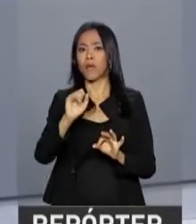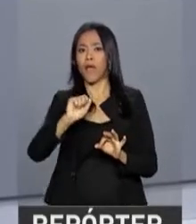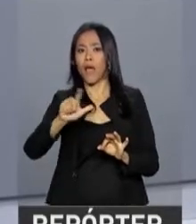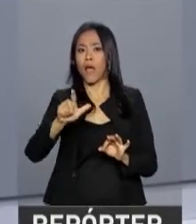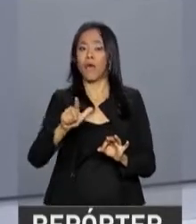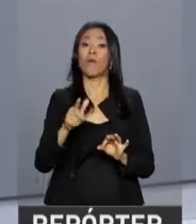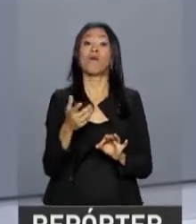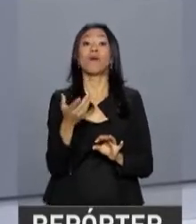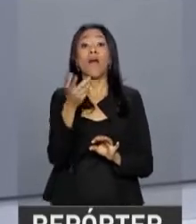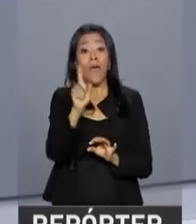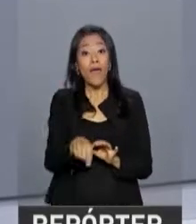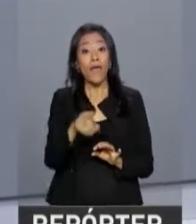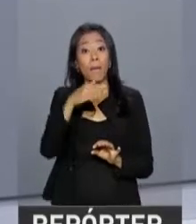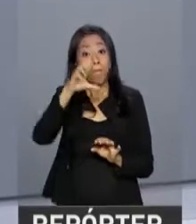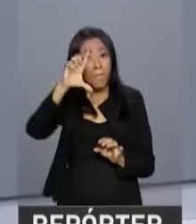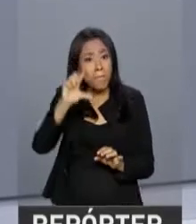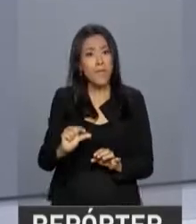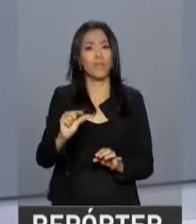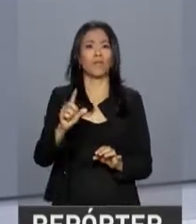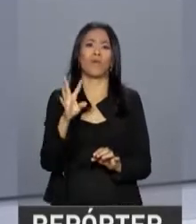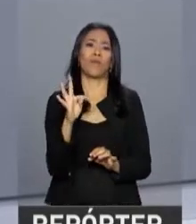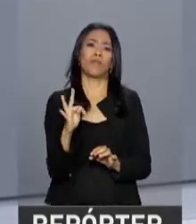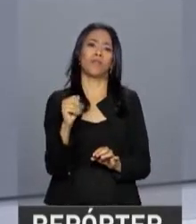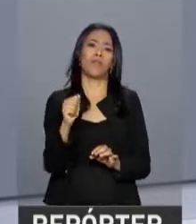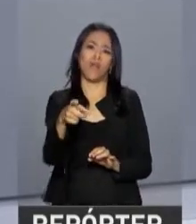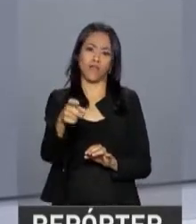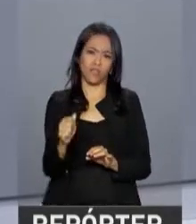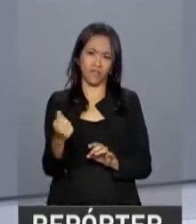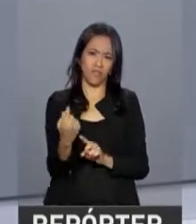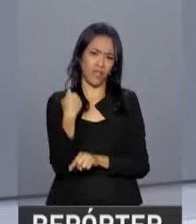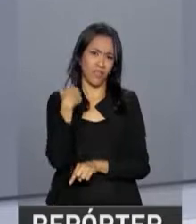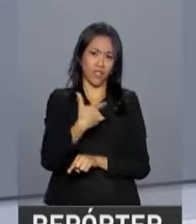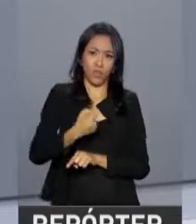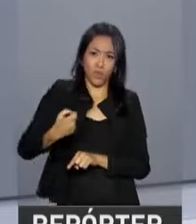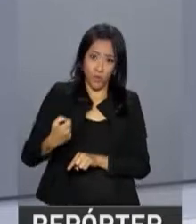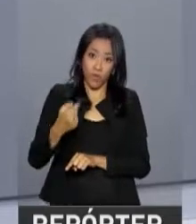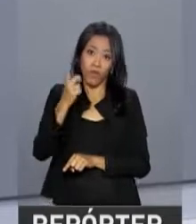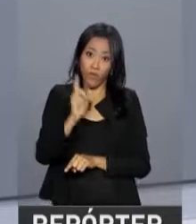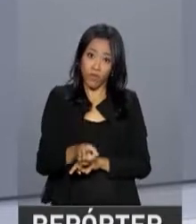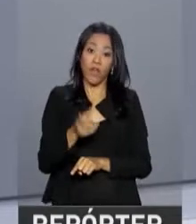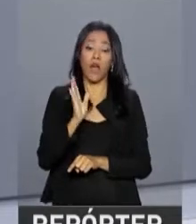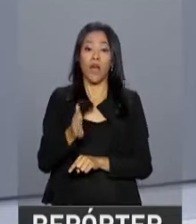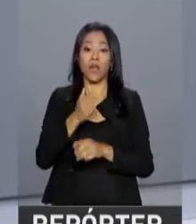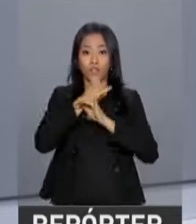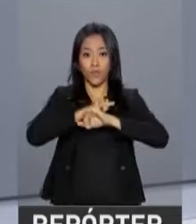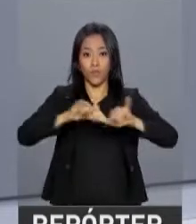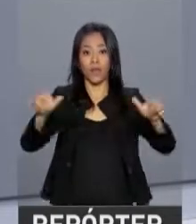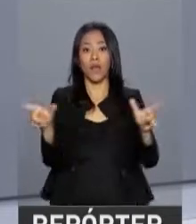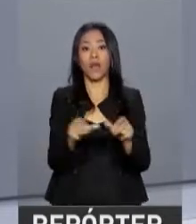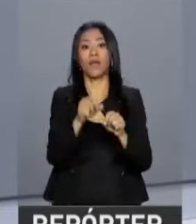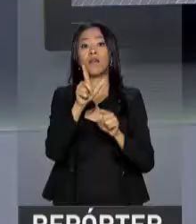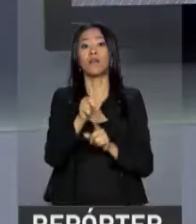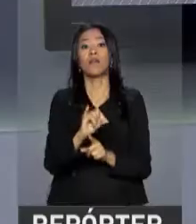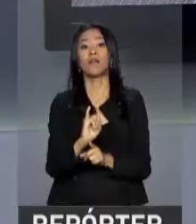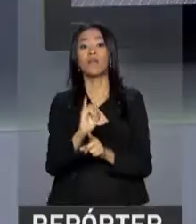a menor taxa para o mês de março desde 2000. Os dados foram divulgados pelo IBGE nesta